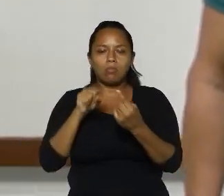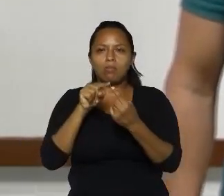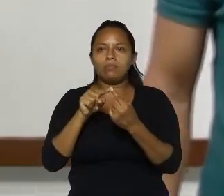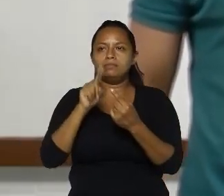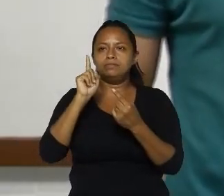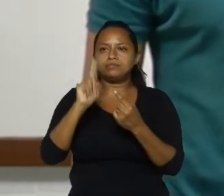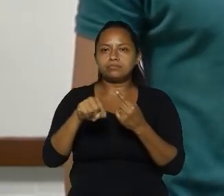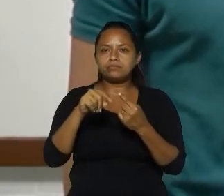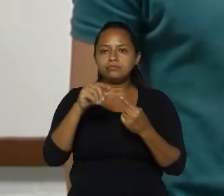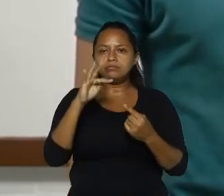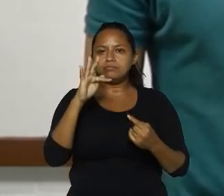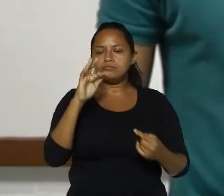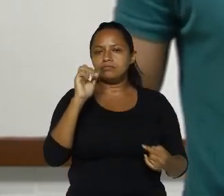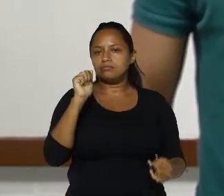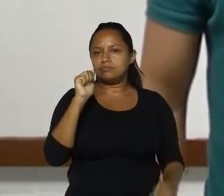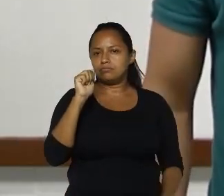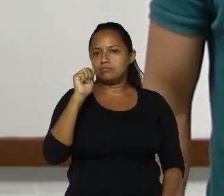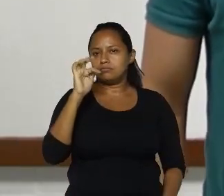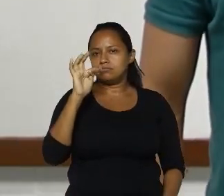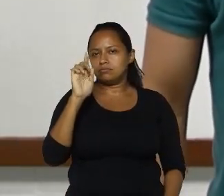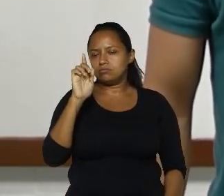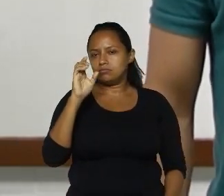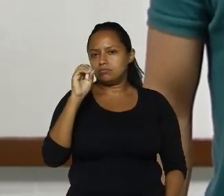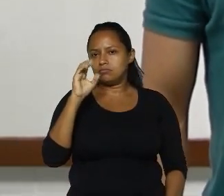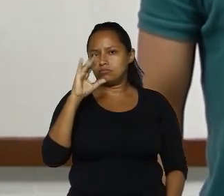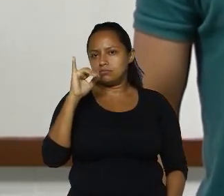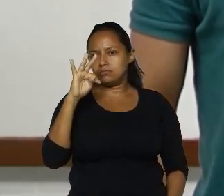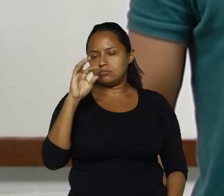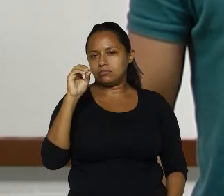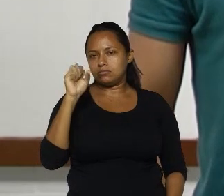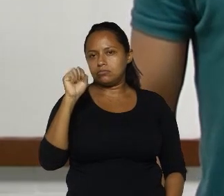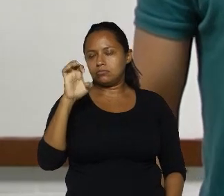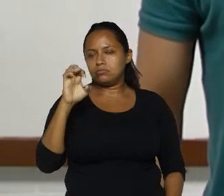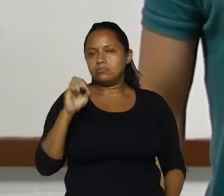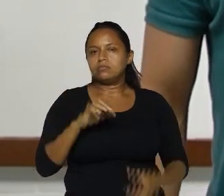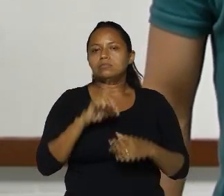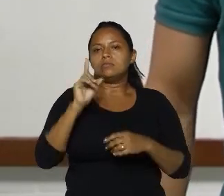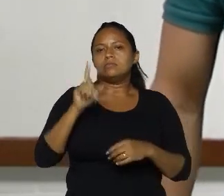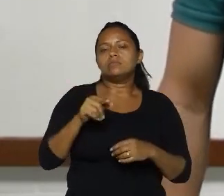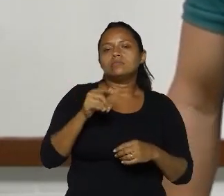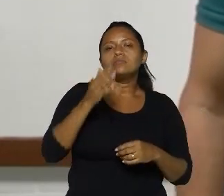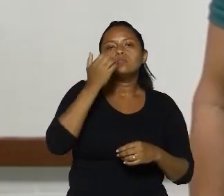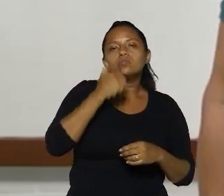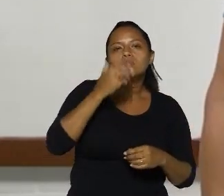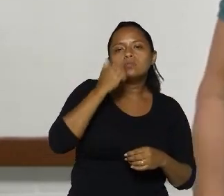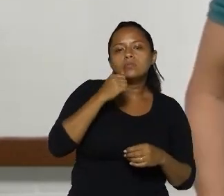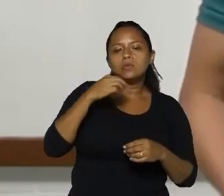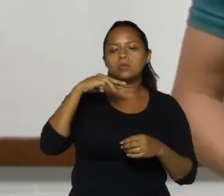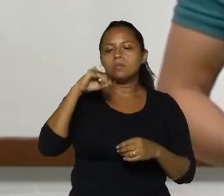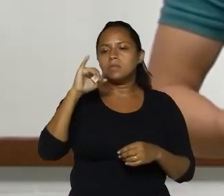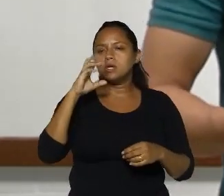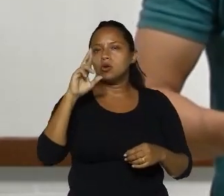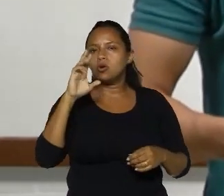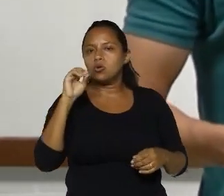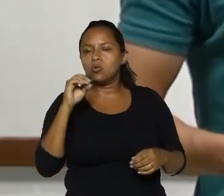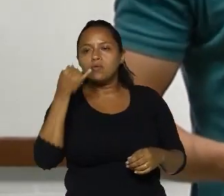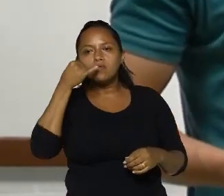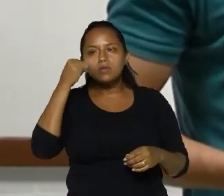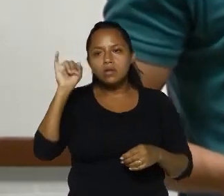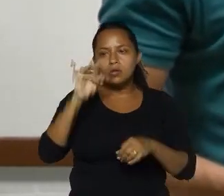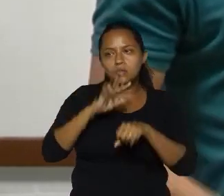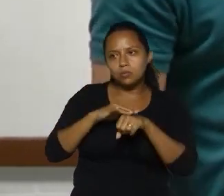é a fagocitose, é comer os micro-organismos e com isso defender o corpo contra